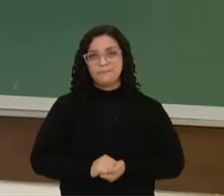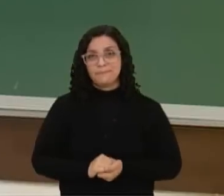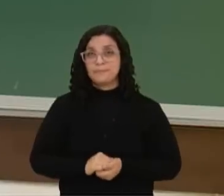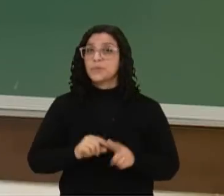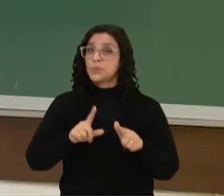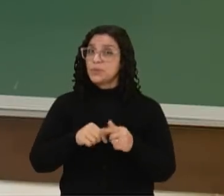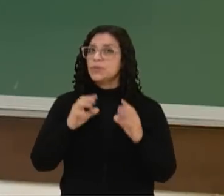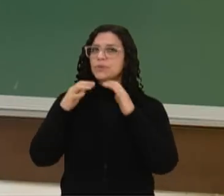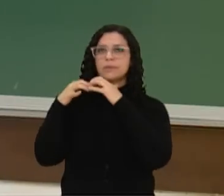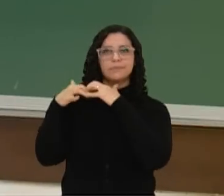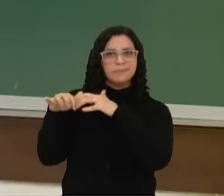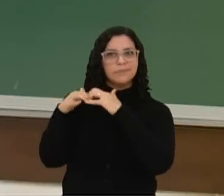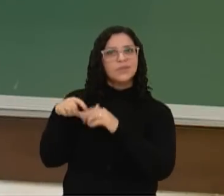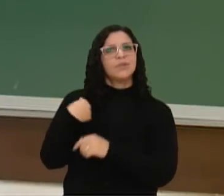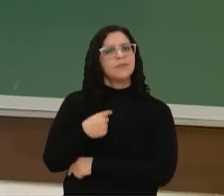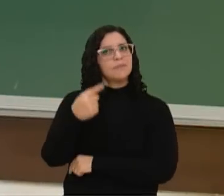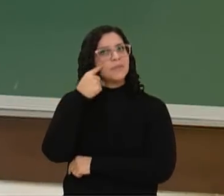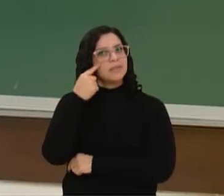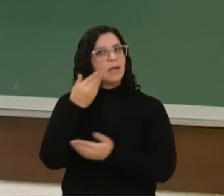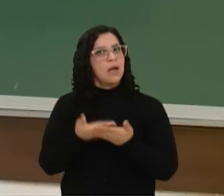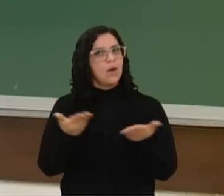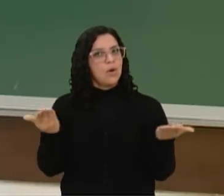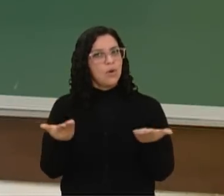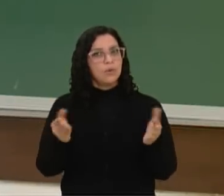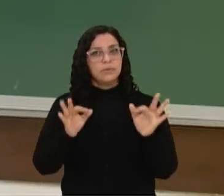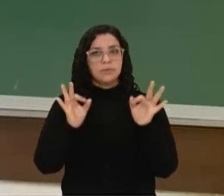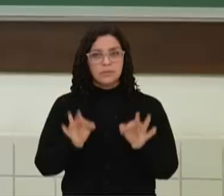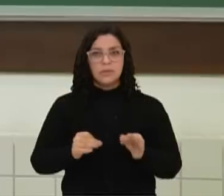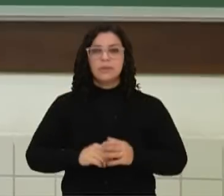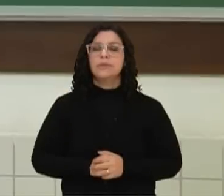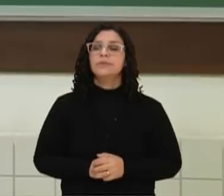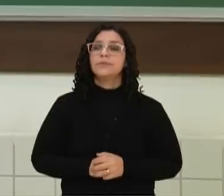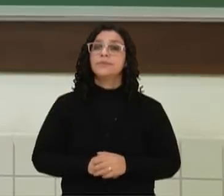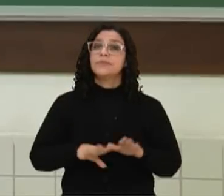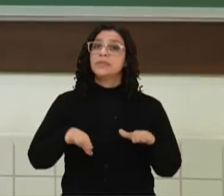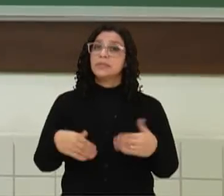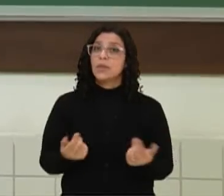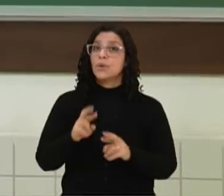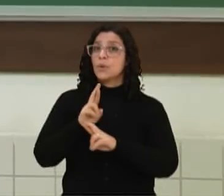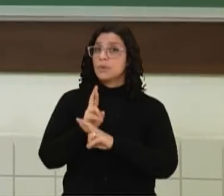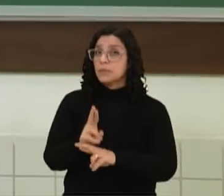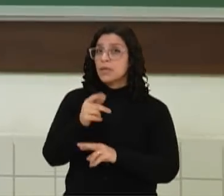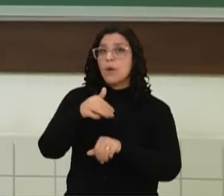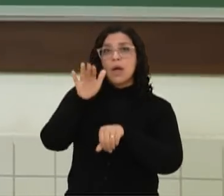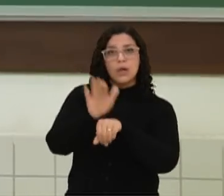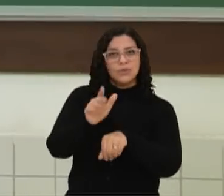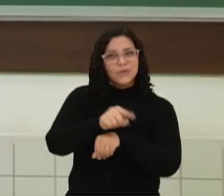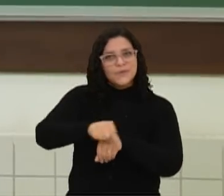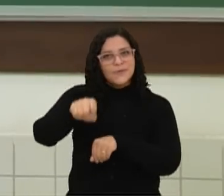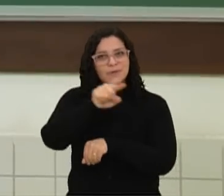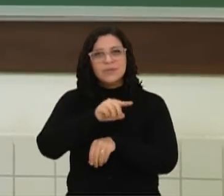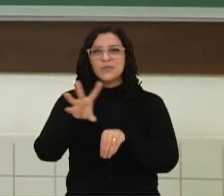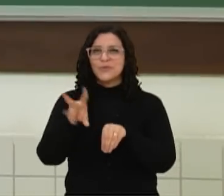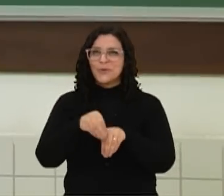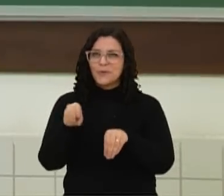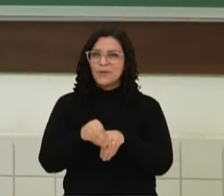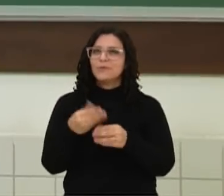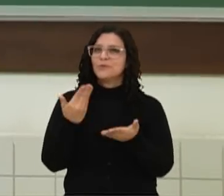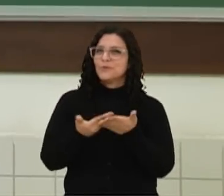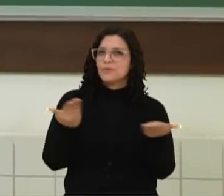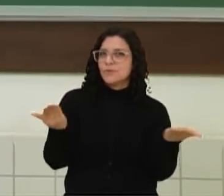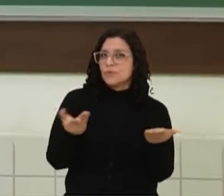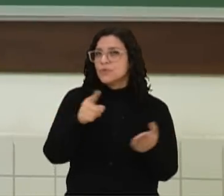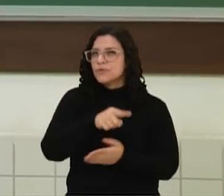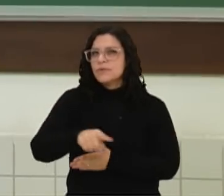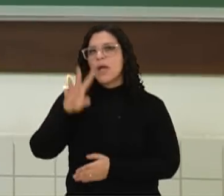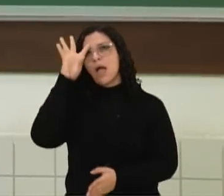Essa é a reflexão que tem que ficar da nossa aula de hoje, certo? Então, assim, espero ter contribuído no que a gente queria tratar hoje, que